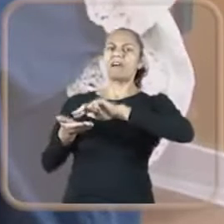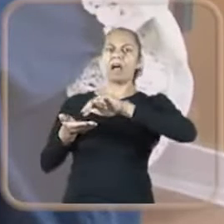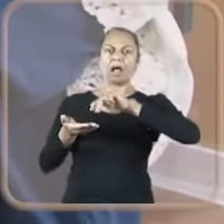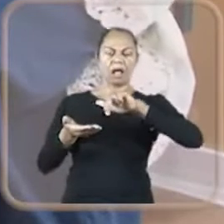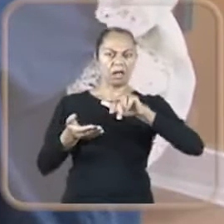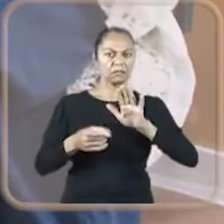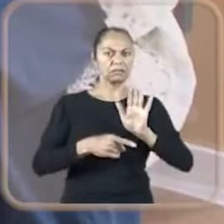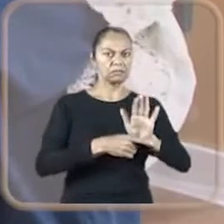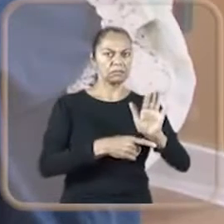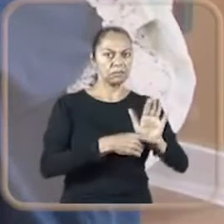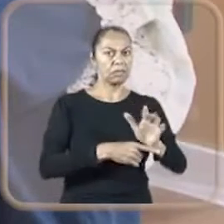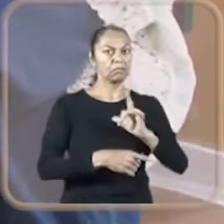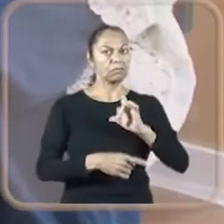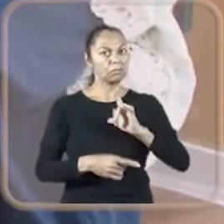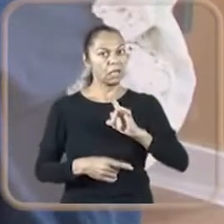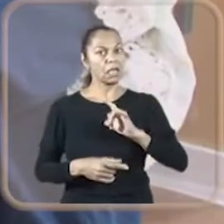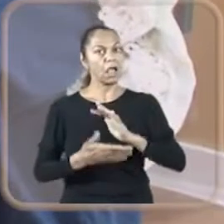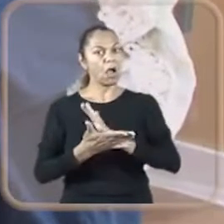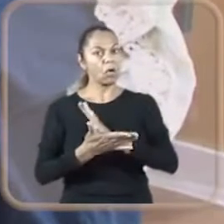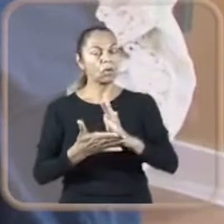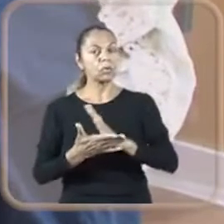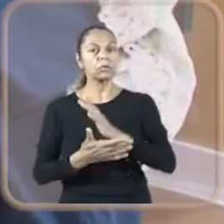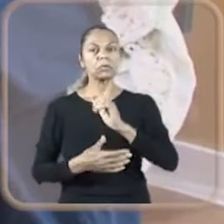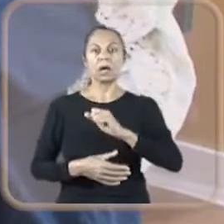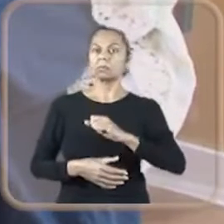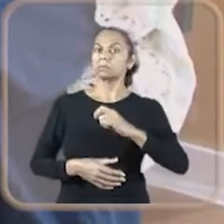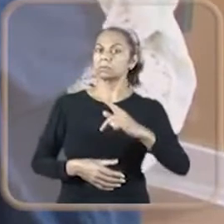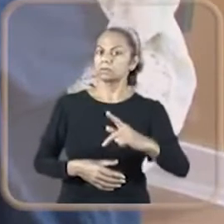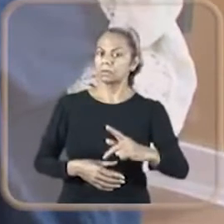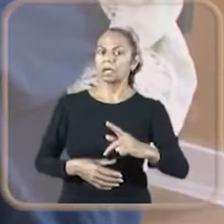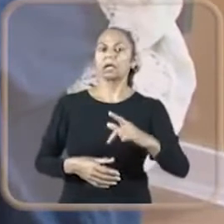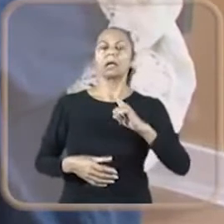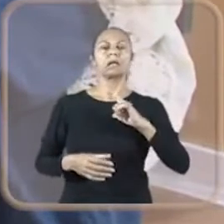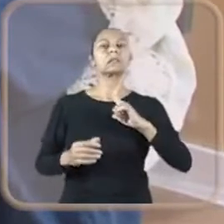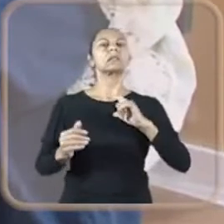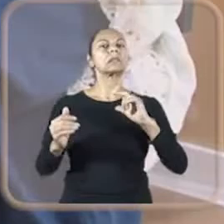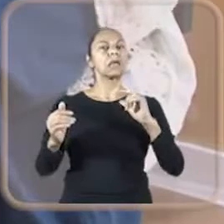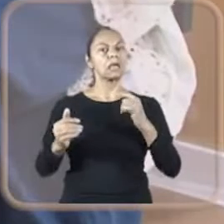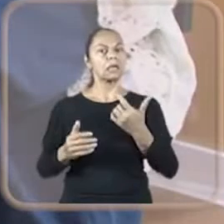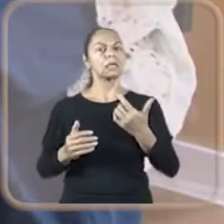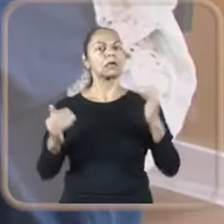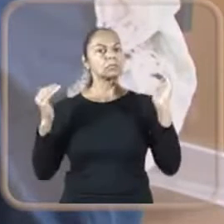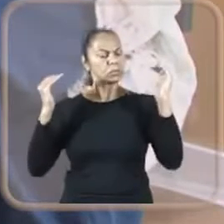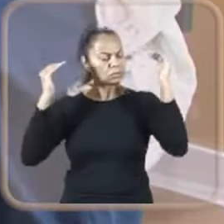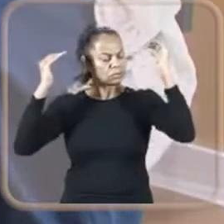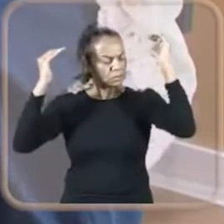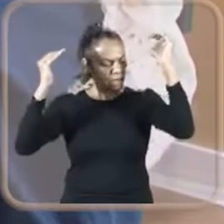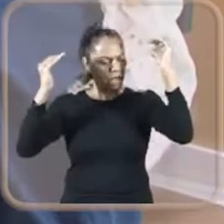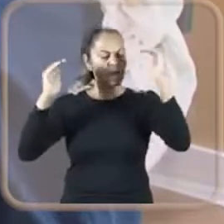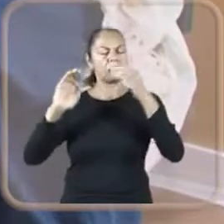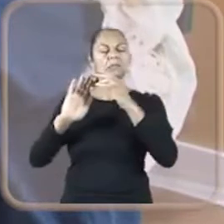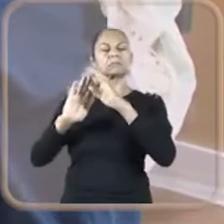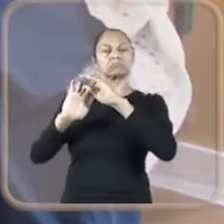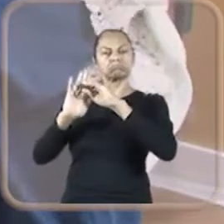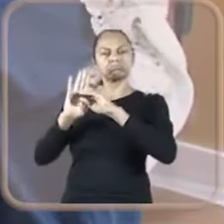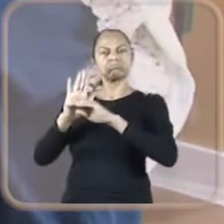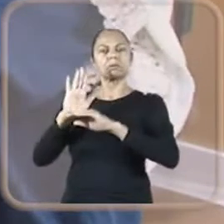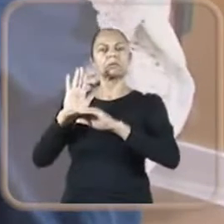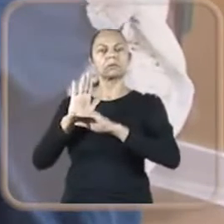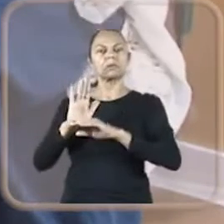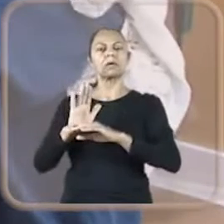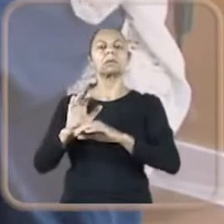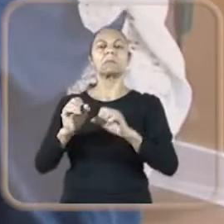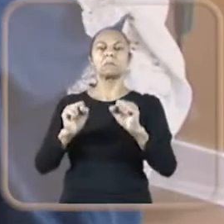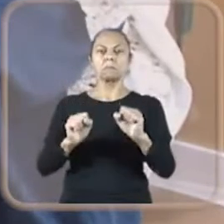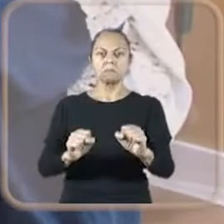Já ofereço, apesar de estar em processo de aposentadoria, ainda falo em nome do Poder Judiciário, tem essa autorização do tribunal, do programa